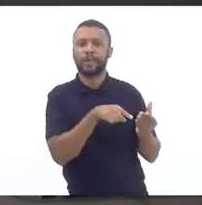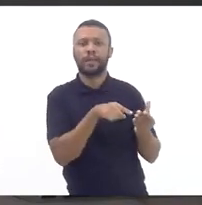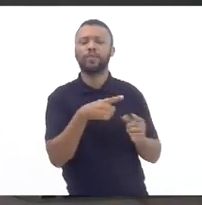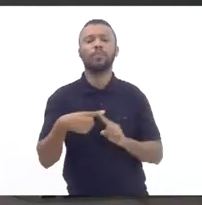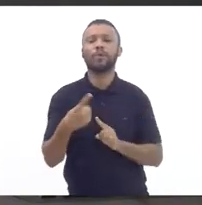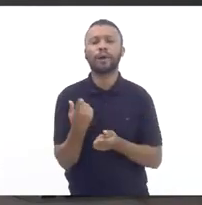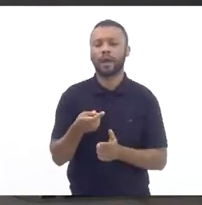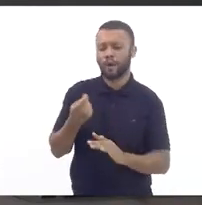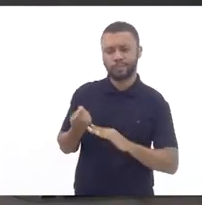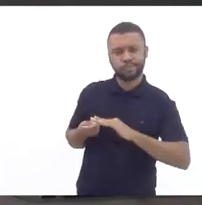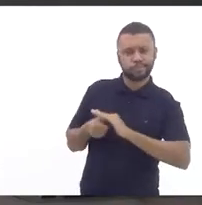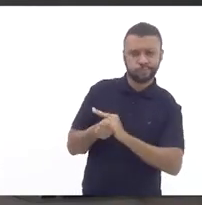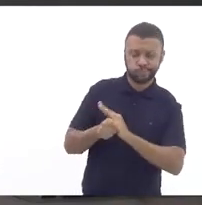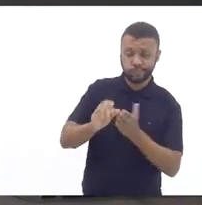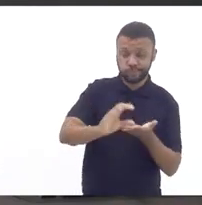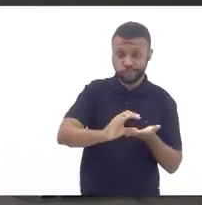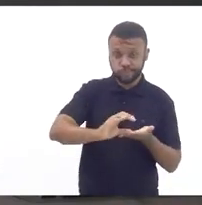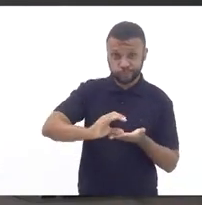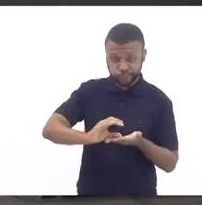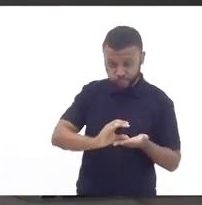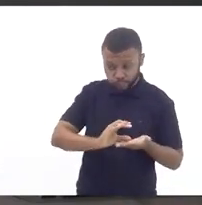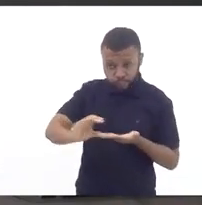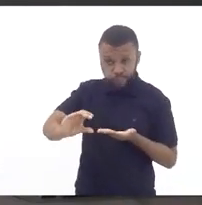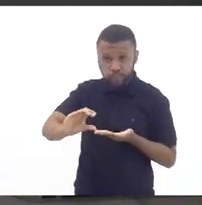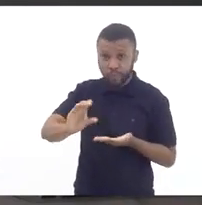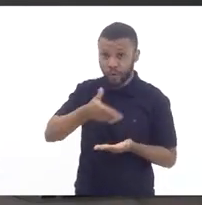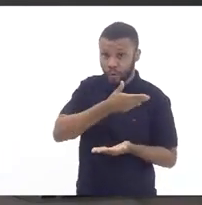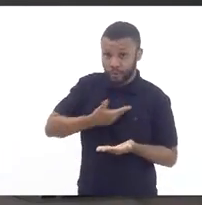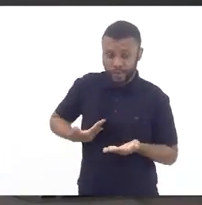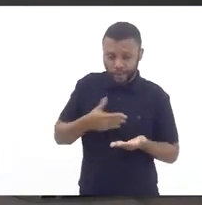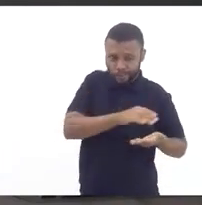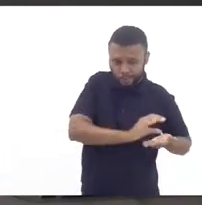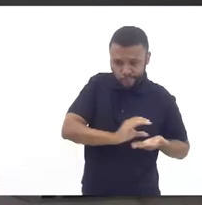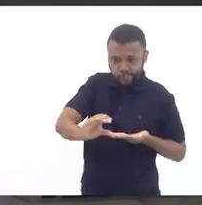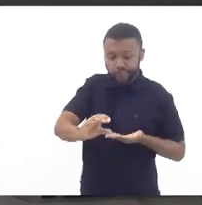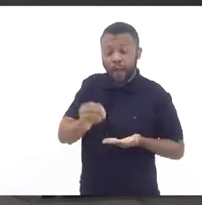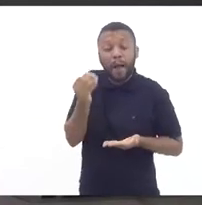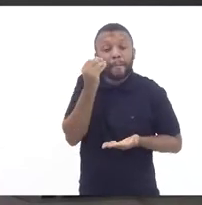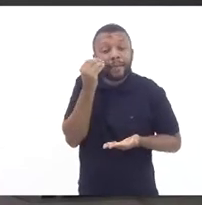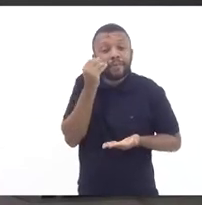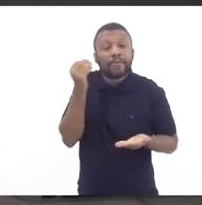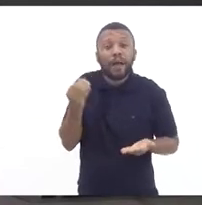investimento do Estado previsto era